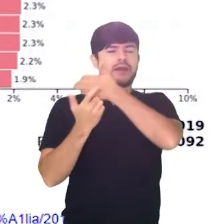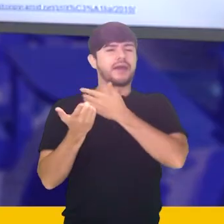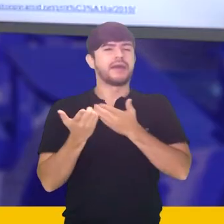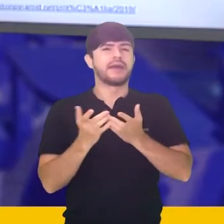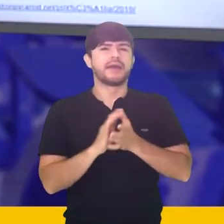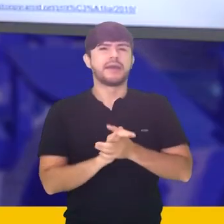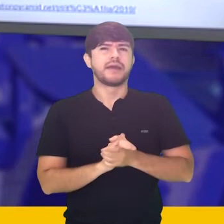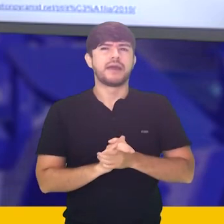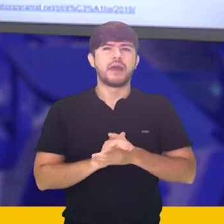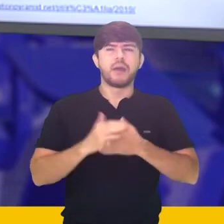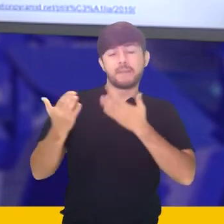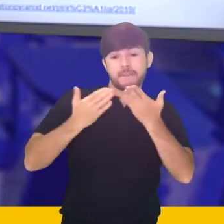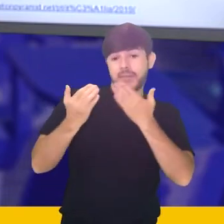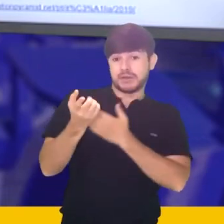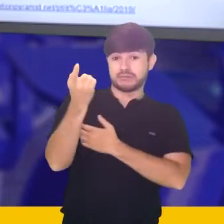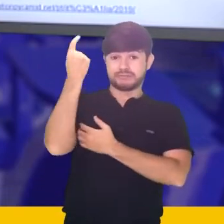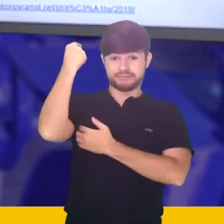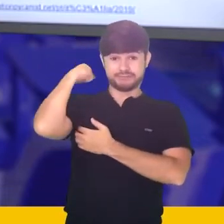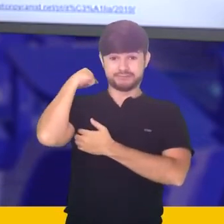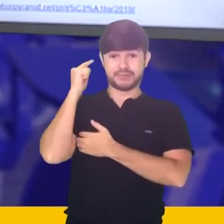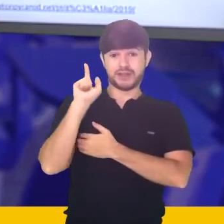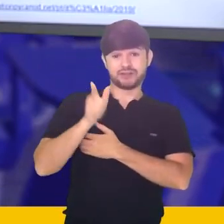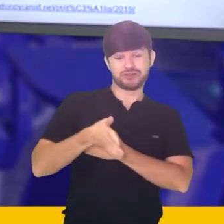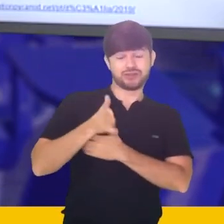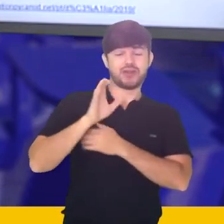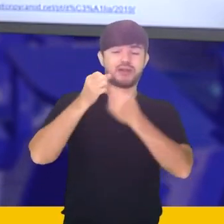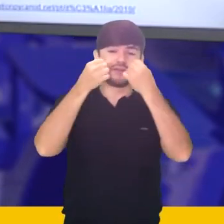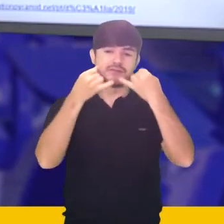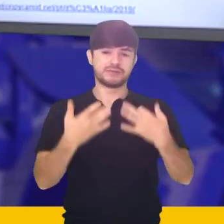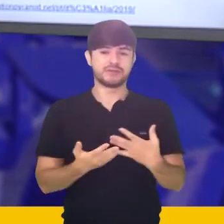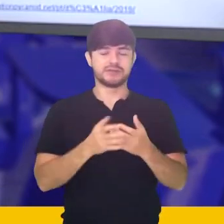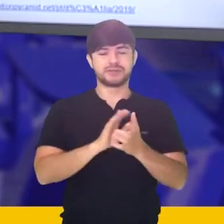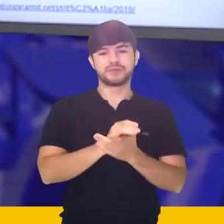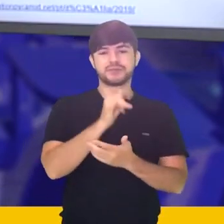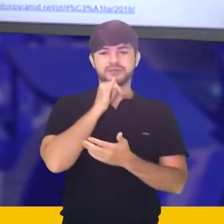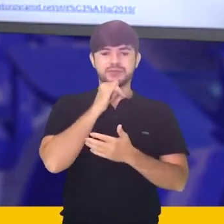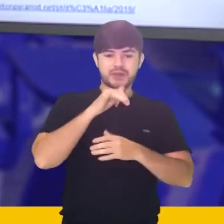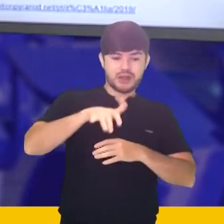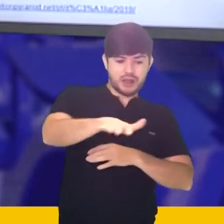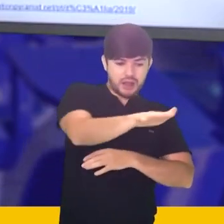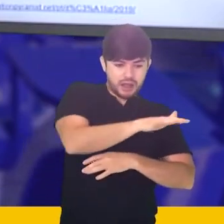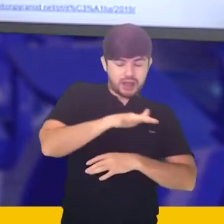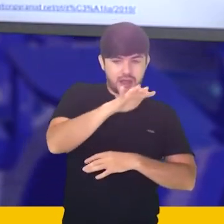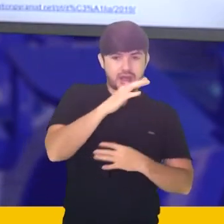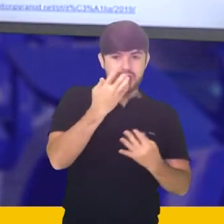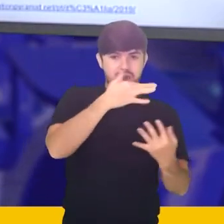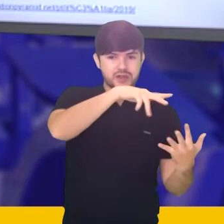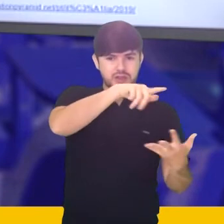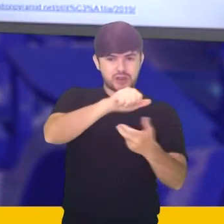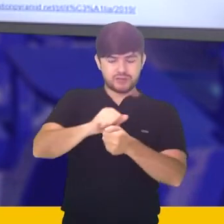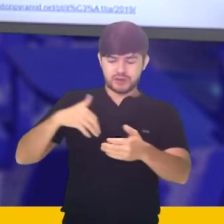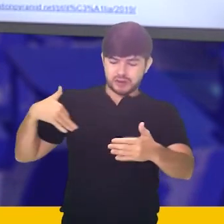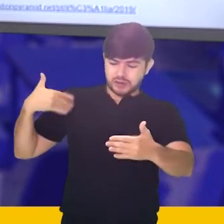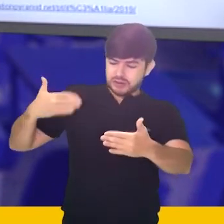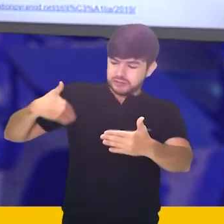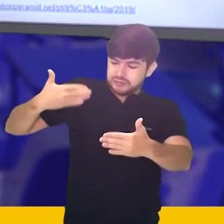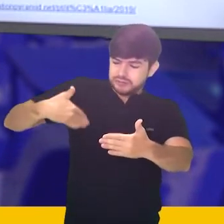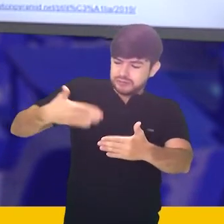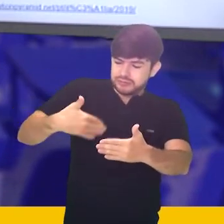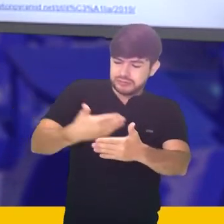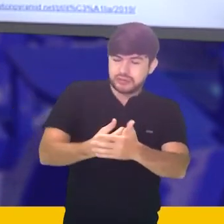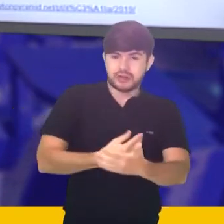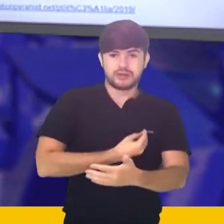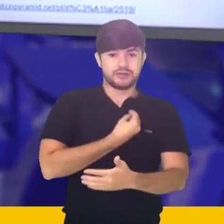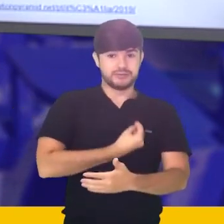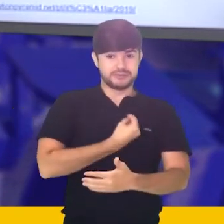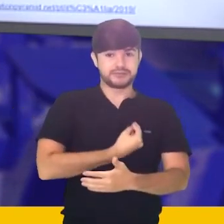que a gente colocou anteriormente também, né? A localização geográfica, os processos históricos, né, daquele lugar,